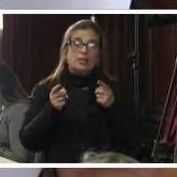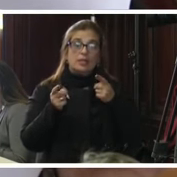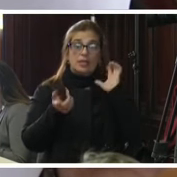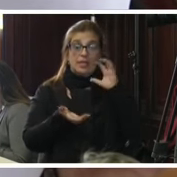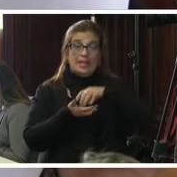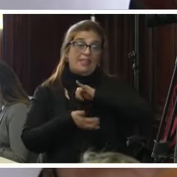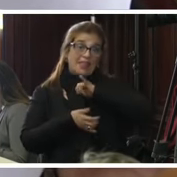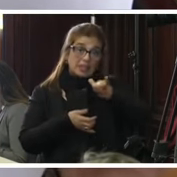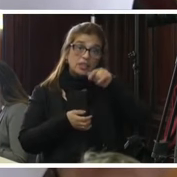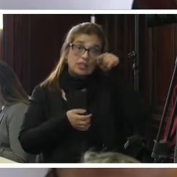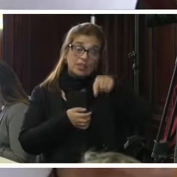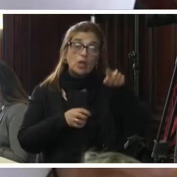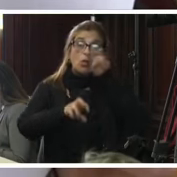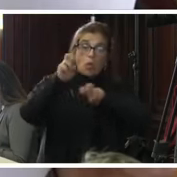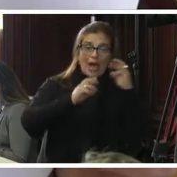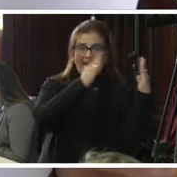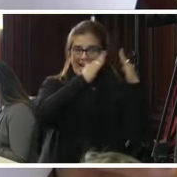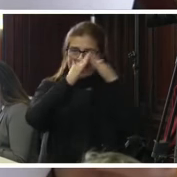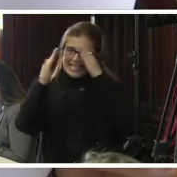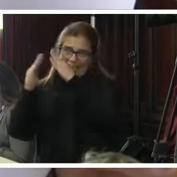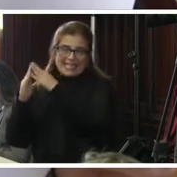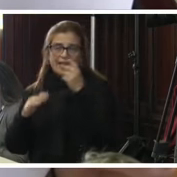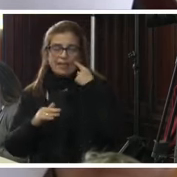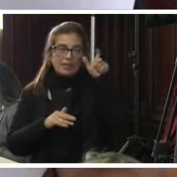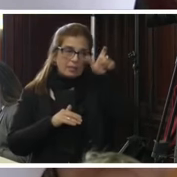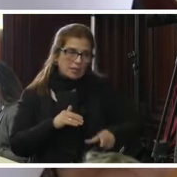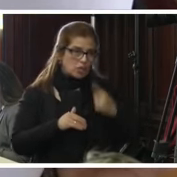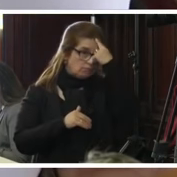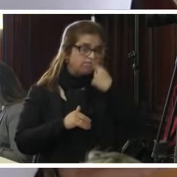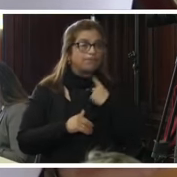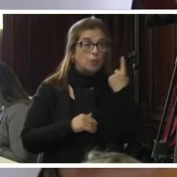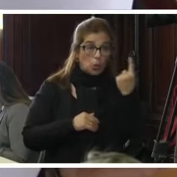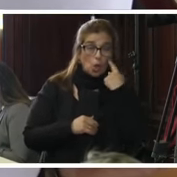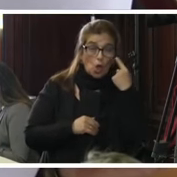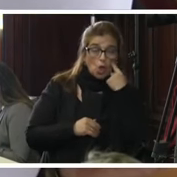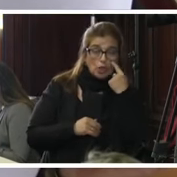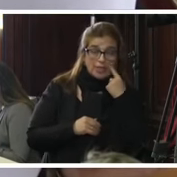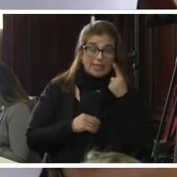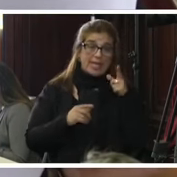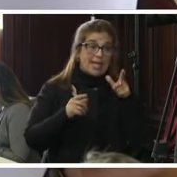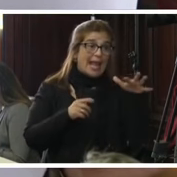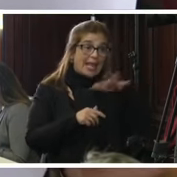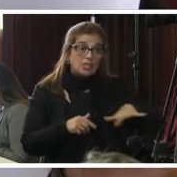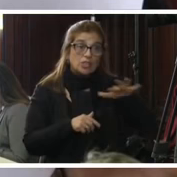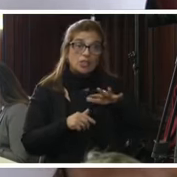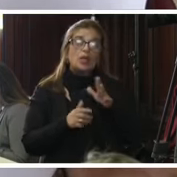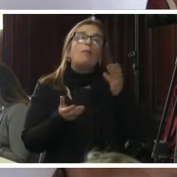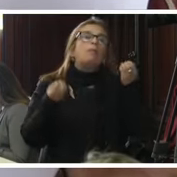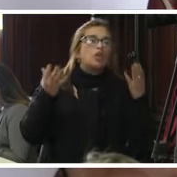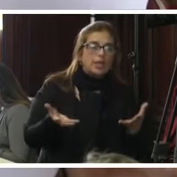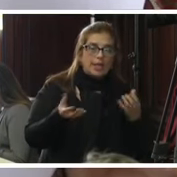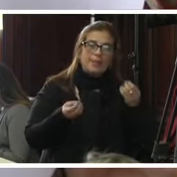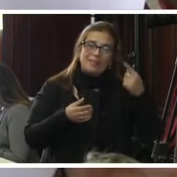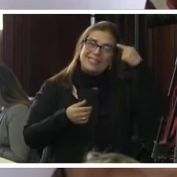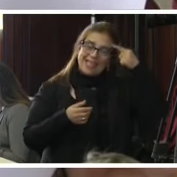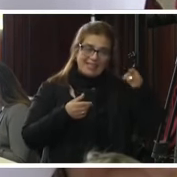decretou um mandado de busca domiciliar não individualizado contra milhares de moradores da região, sob o fundamento de que o